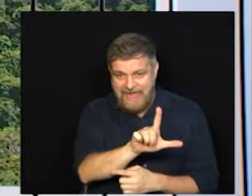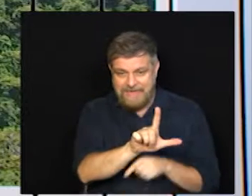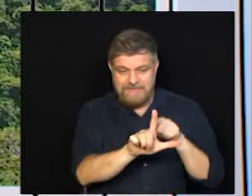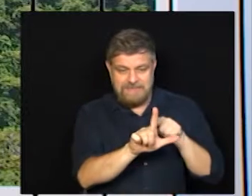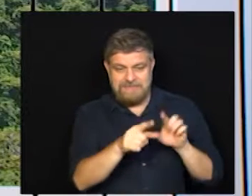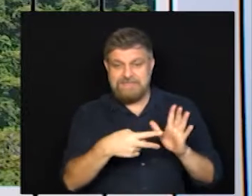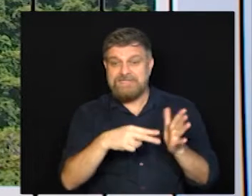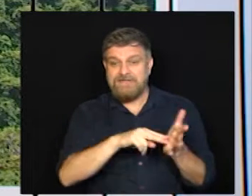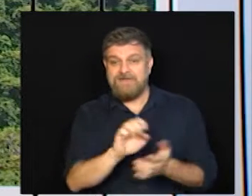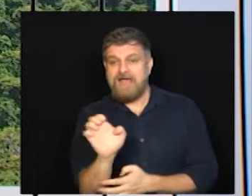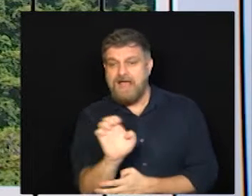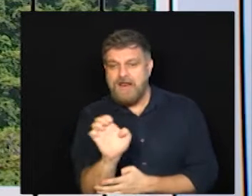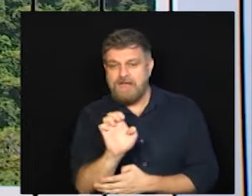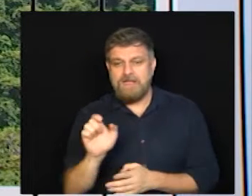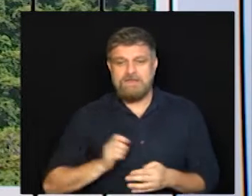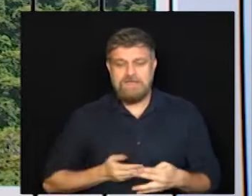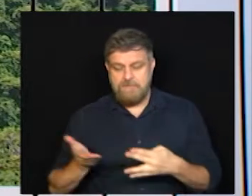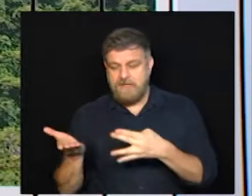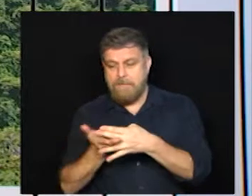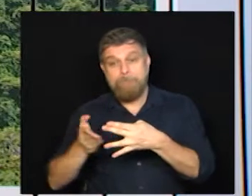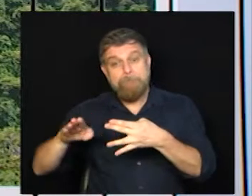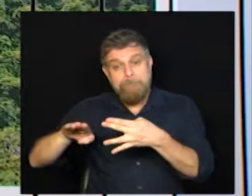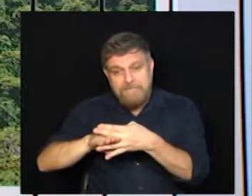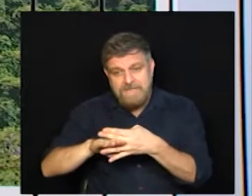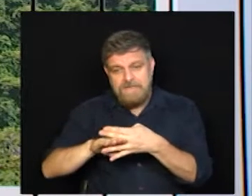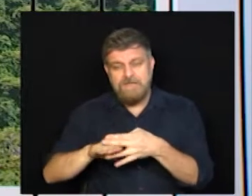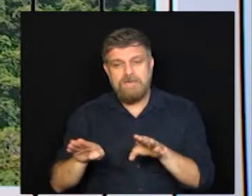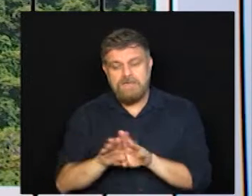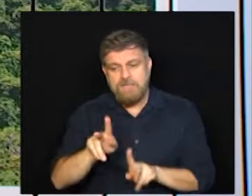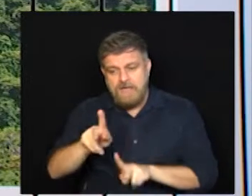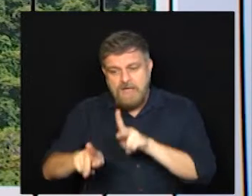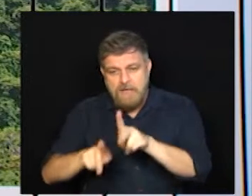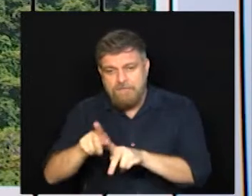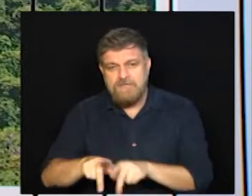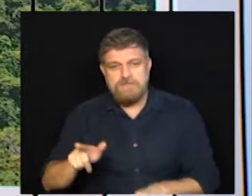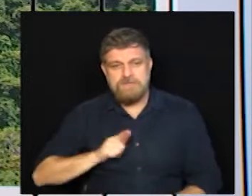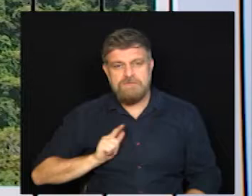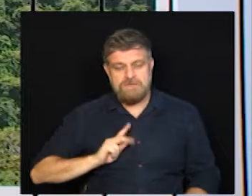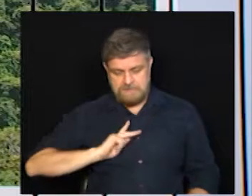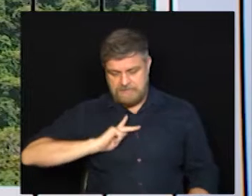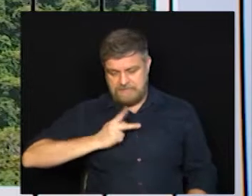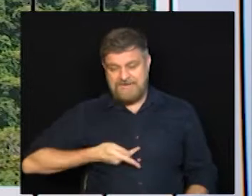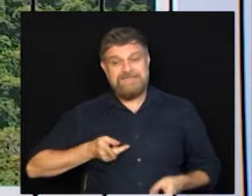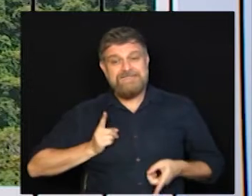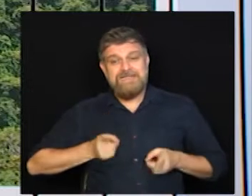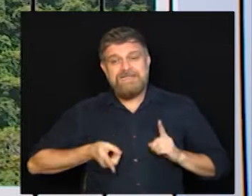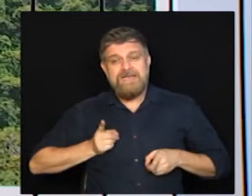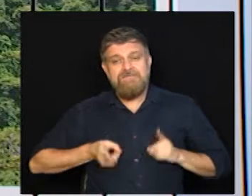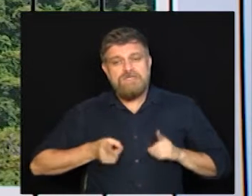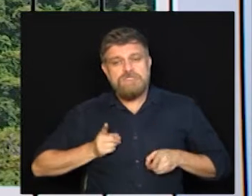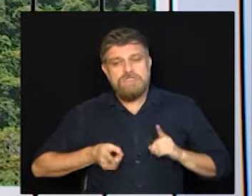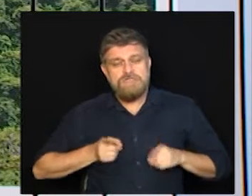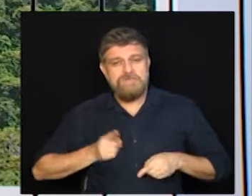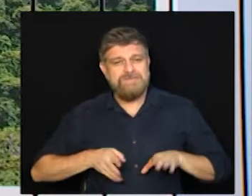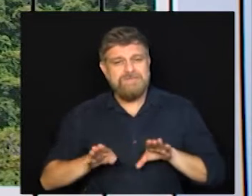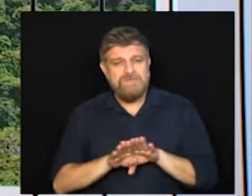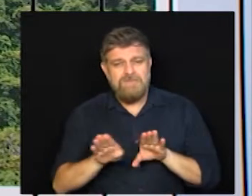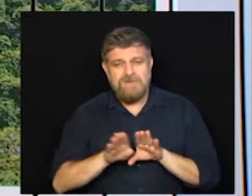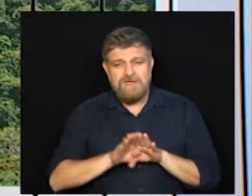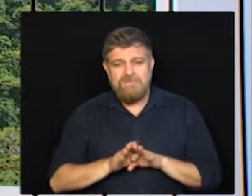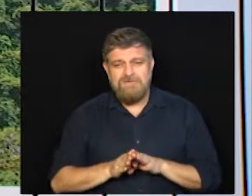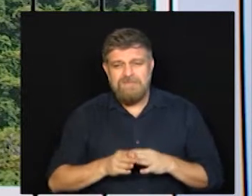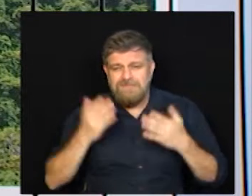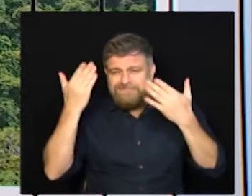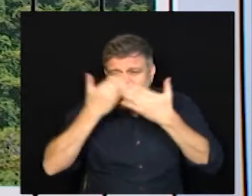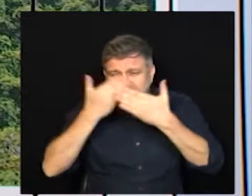população bissexual, quando a gente fala da população de trans e travestis, isso cada vez mais vai sendo